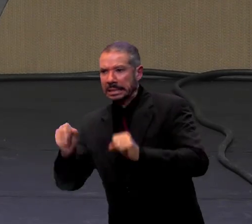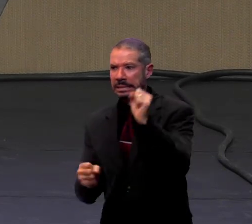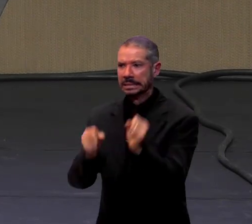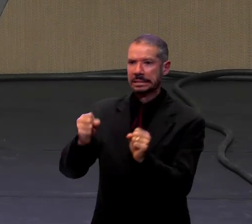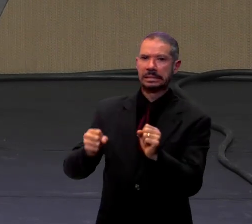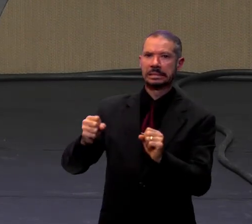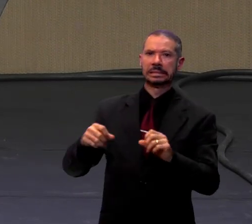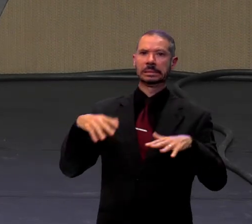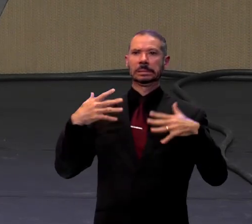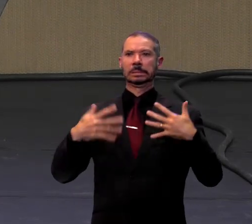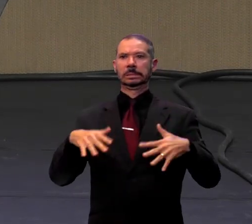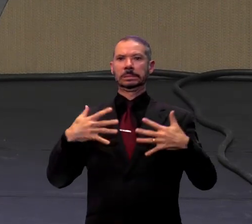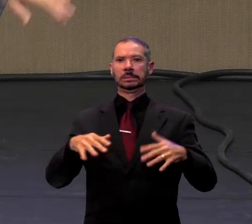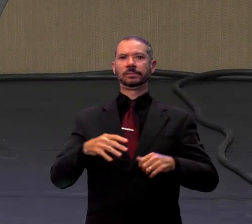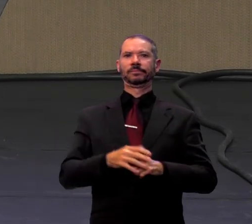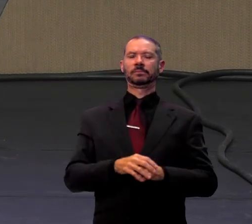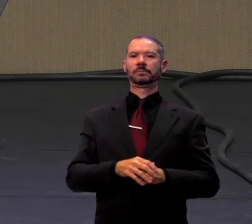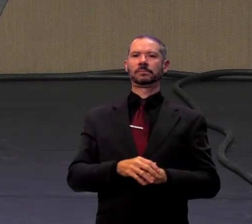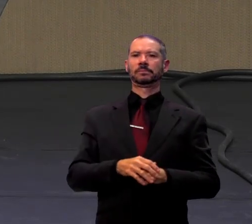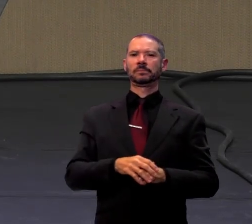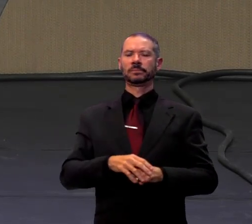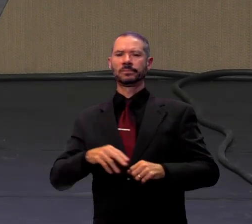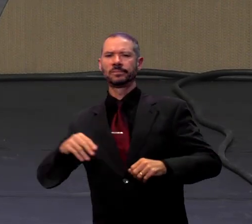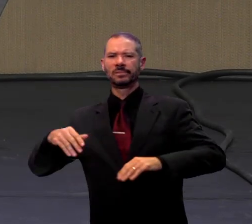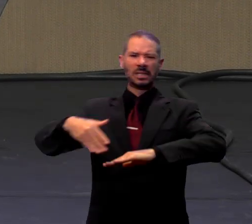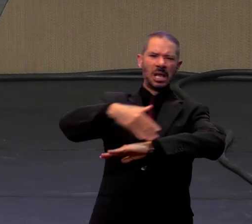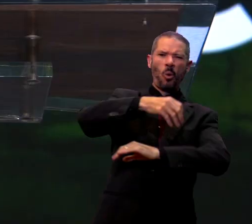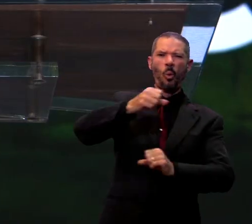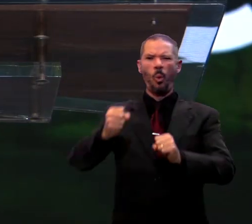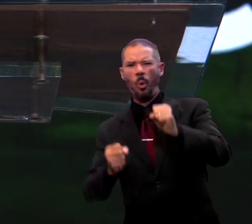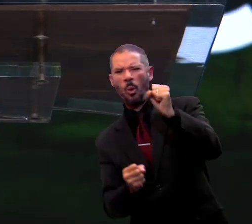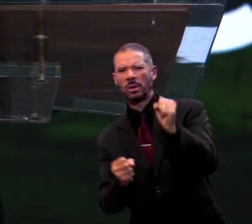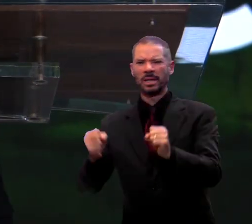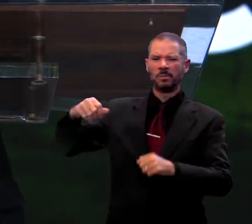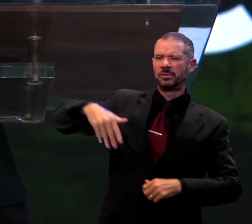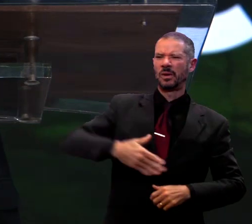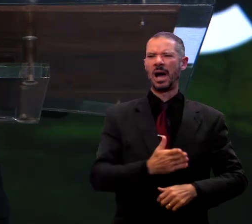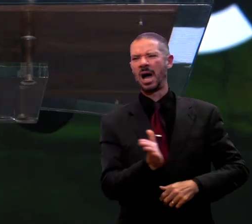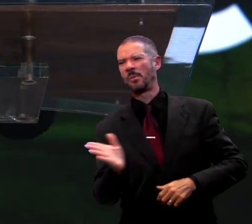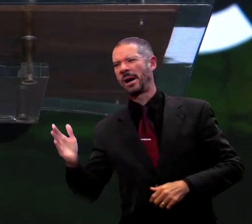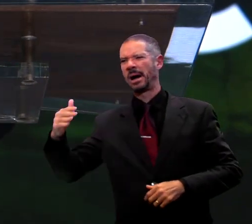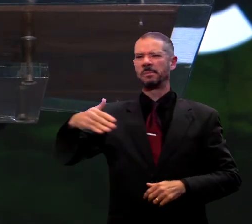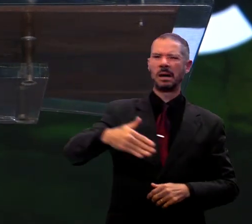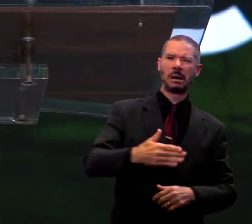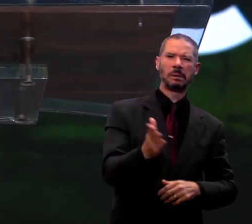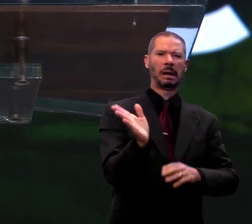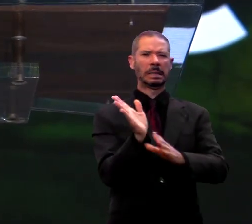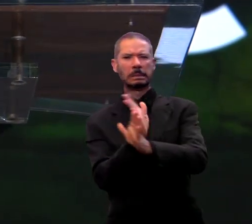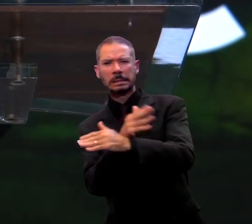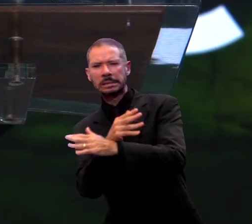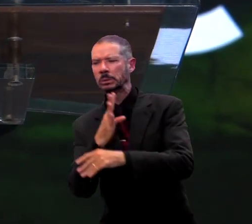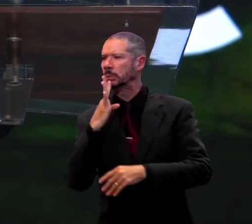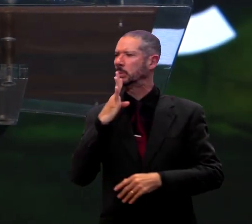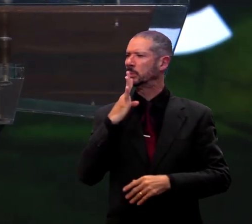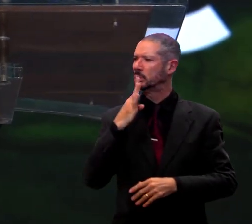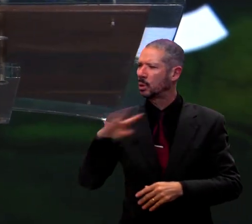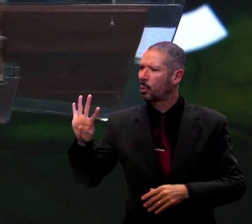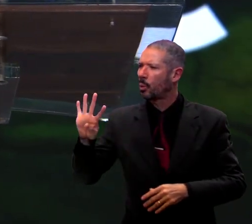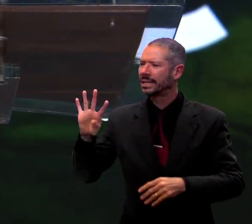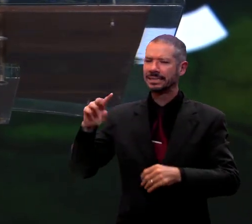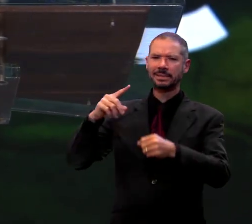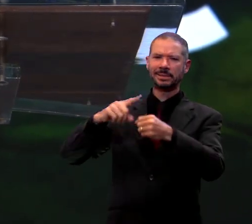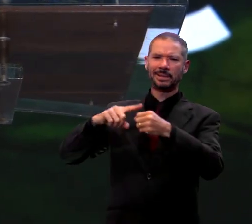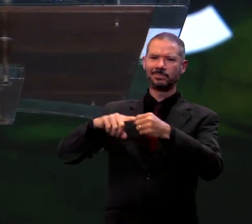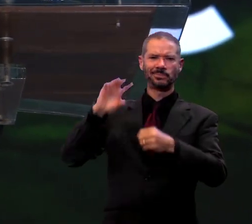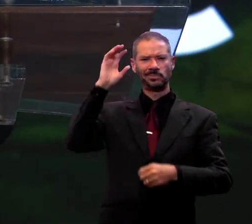gente. E rodamos por várias ruas da cidade, ficamos ali meio desnorteados, a gente nem conhecia tanto assim na